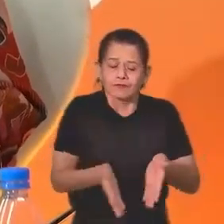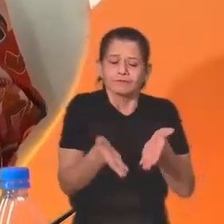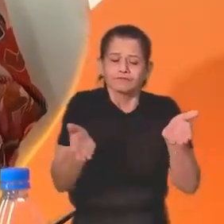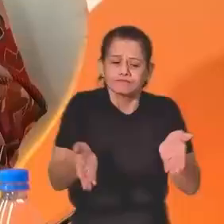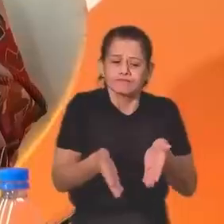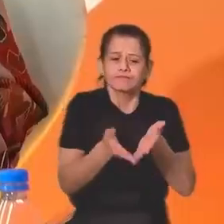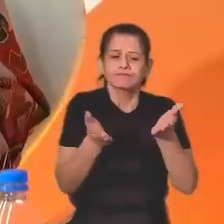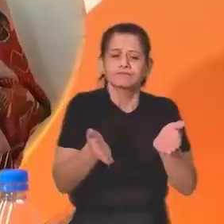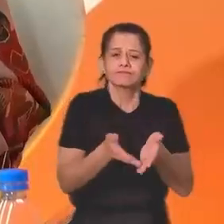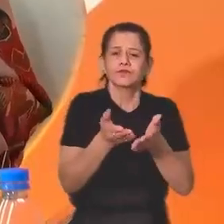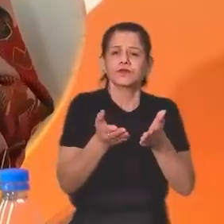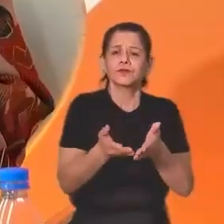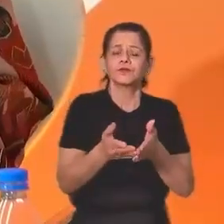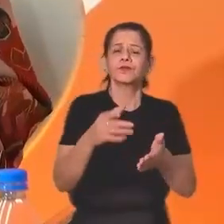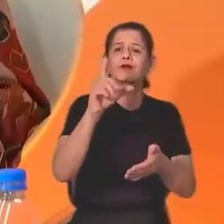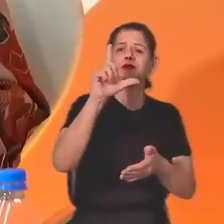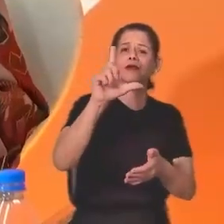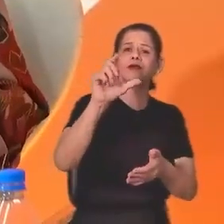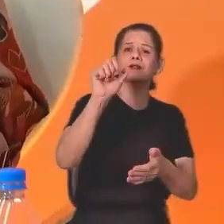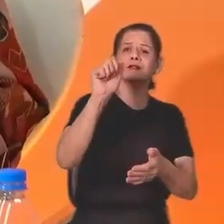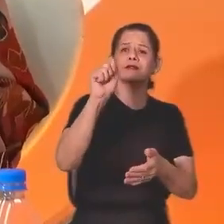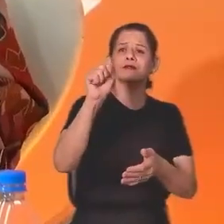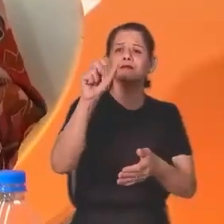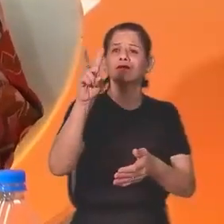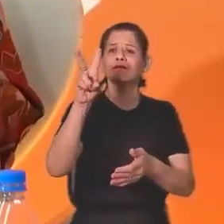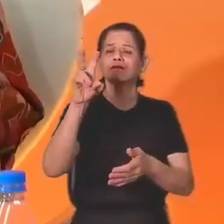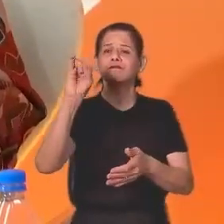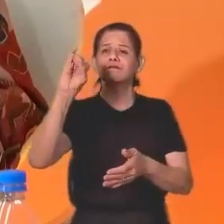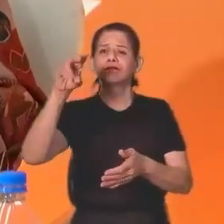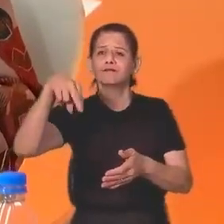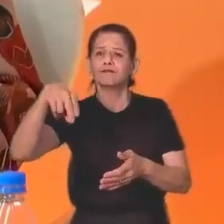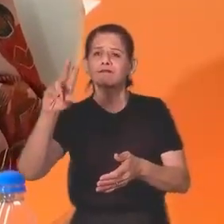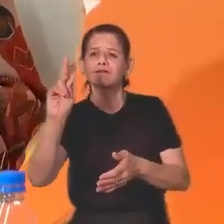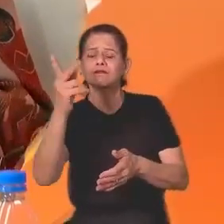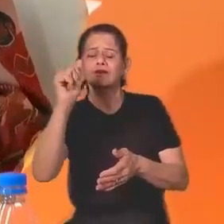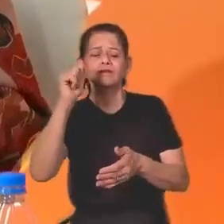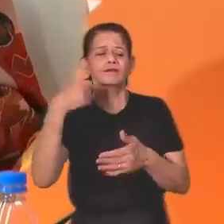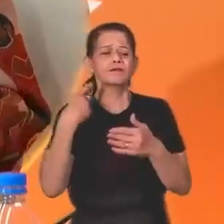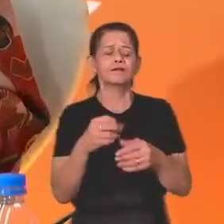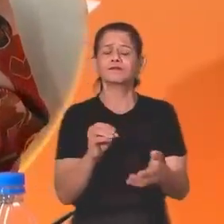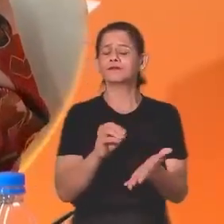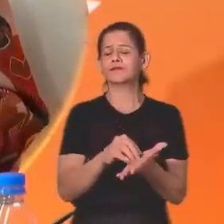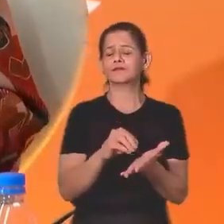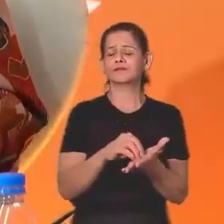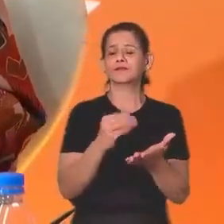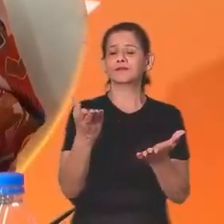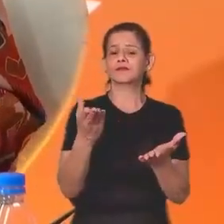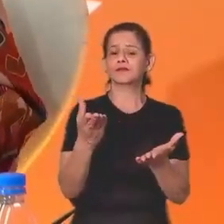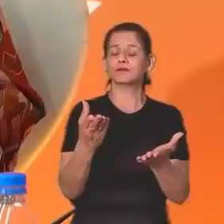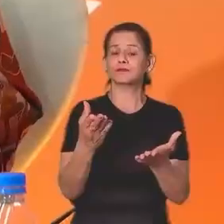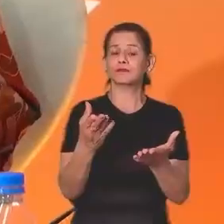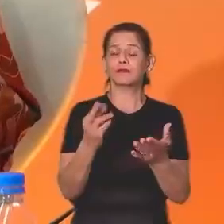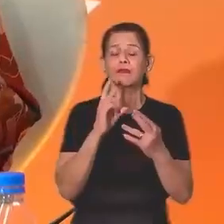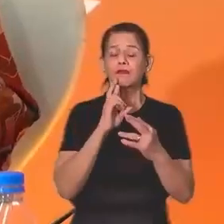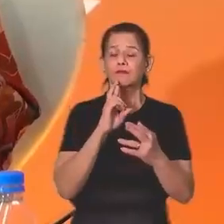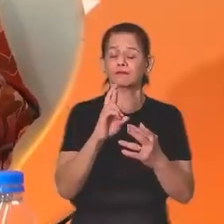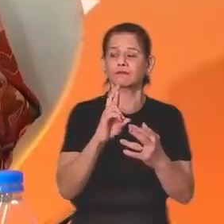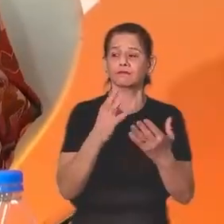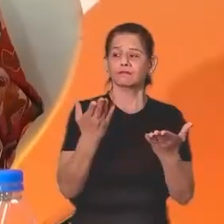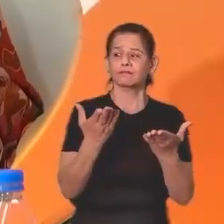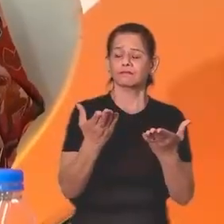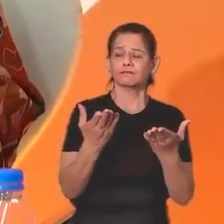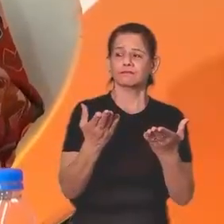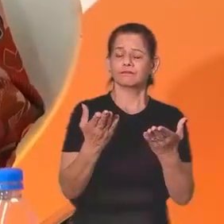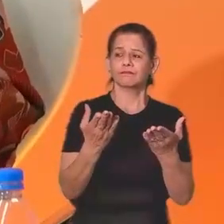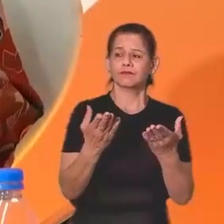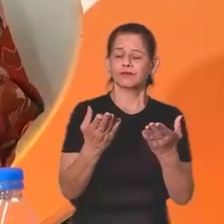amarelo e calça bege. Leva no pescoço o crachá dos participantes do evento. No canto inferior direito do vídeo em questão estão do início ao